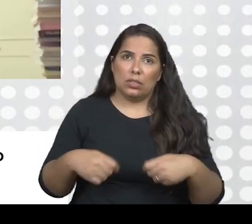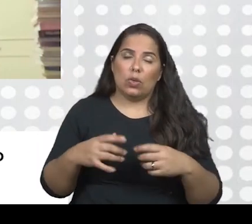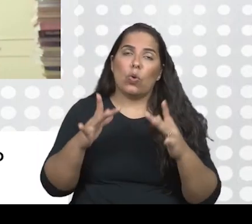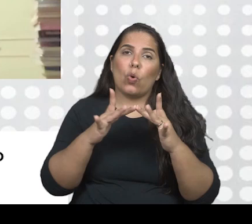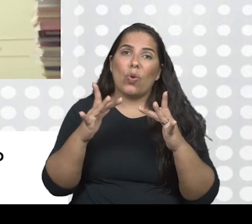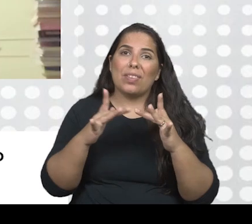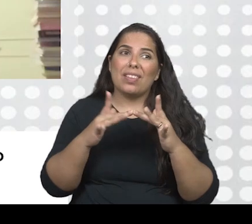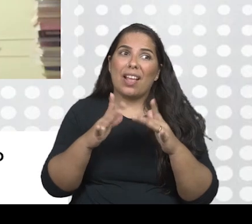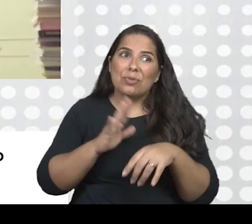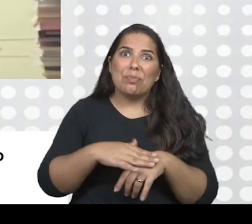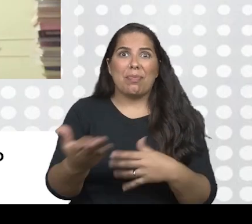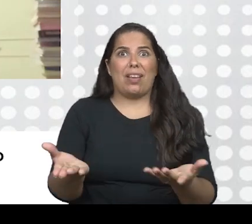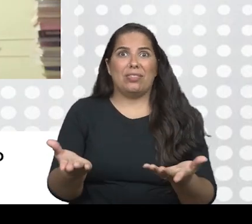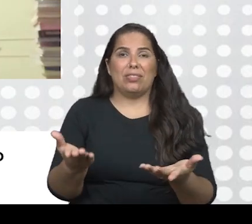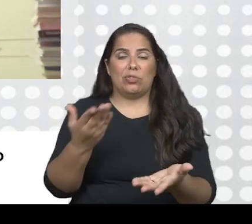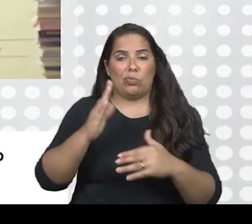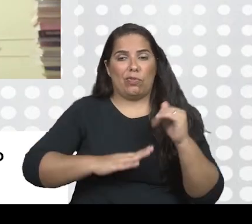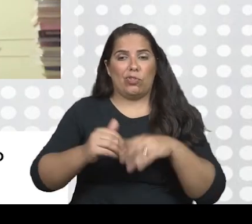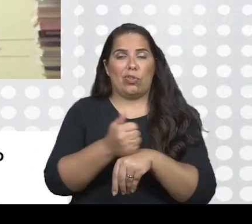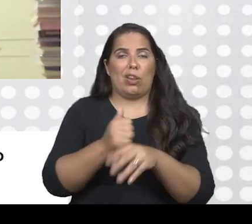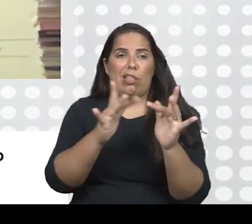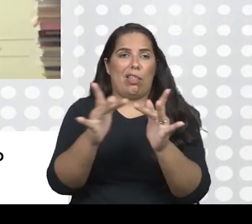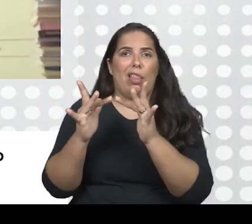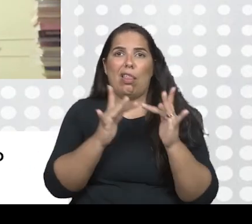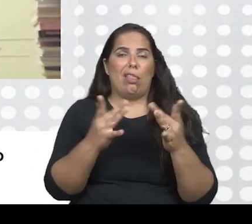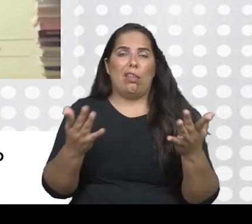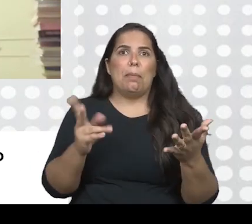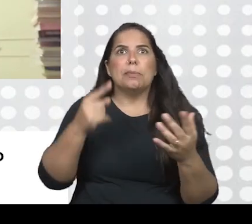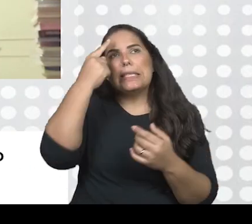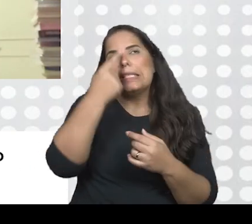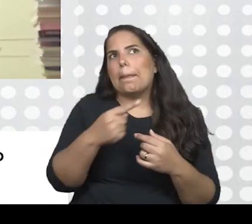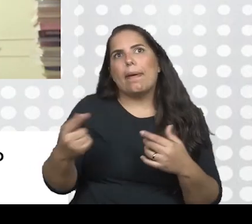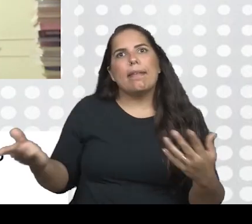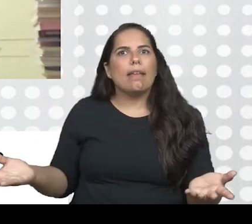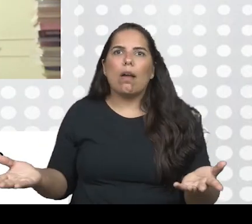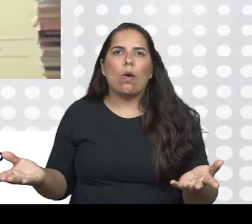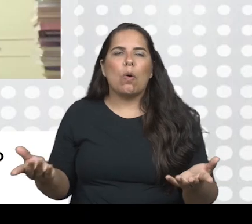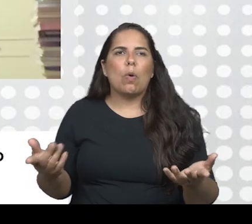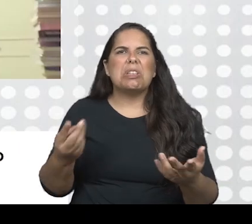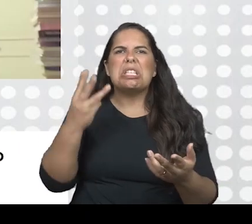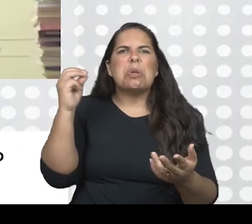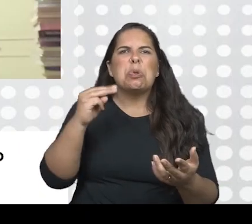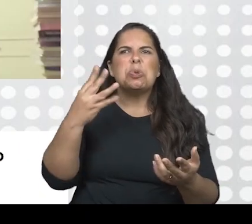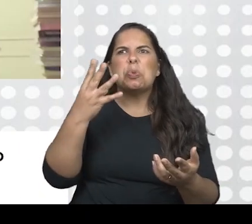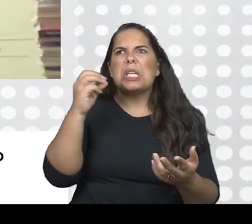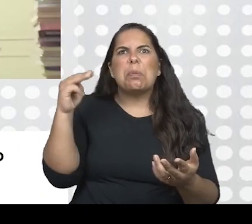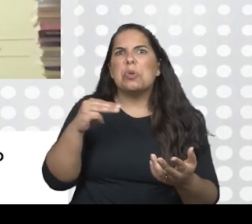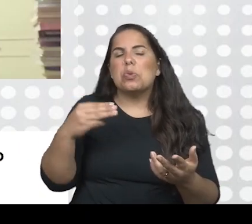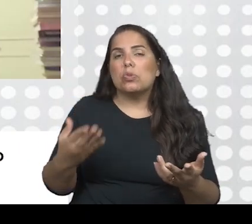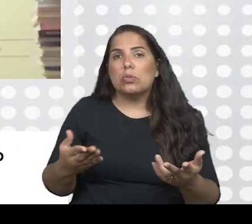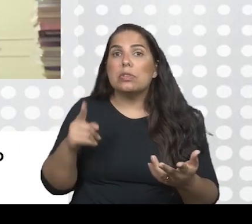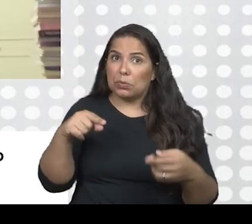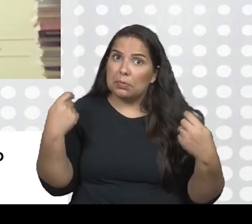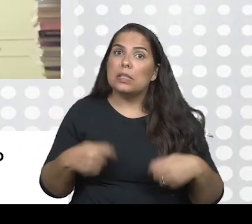contato mais amplo entre esses profissionais, nem que seja semanalmente, nem que fosse meia hora, 40 minutos, e